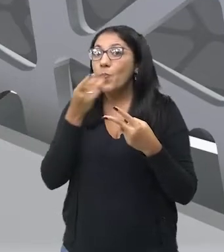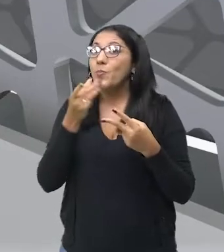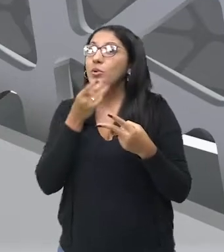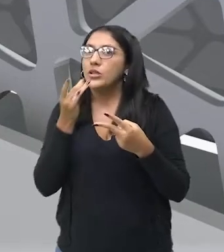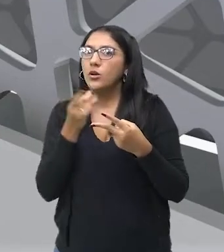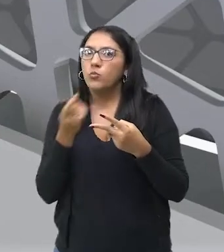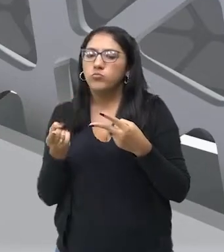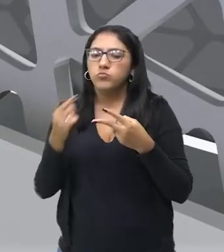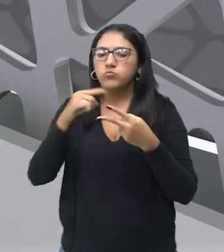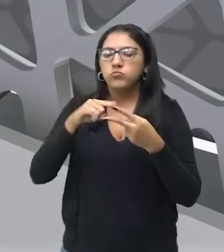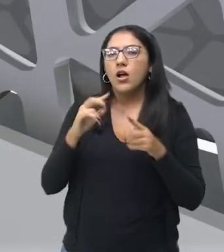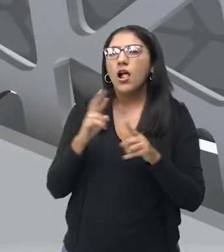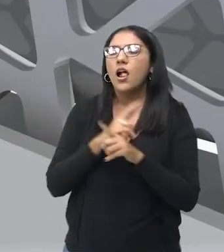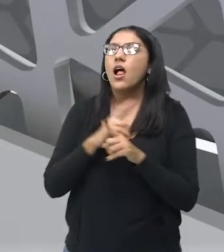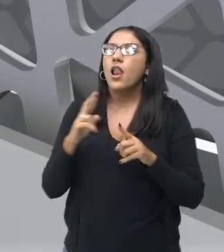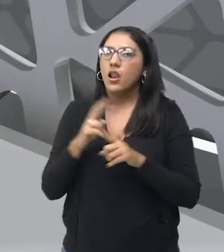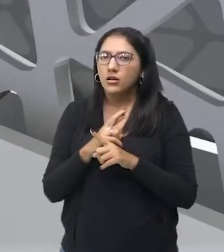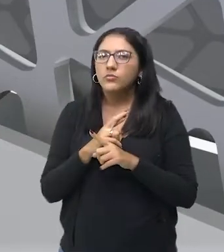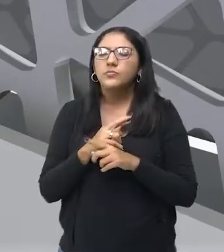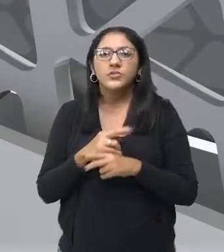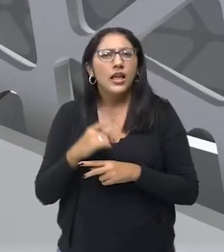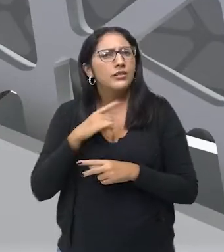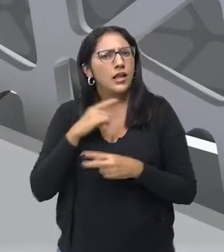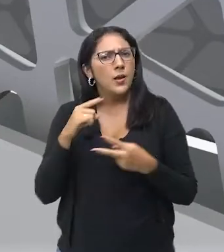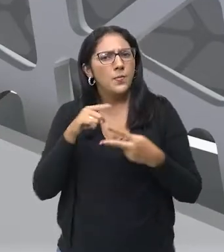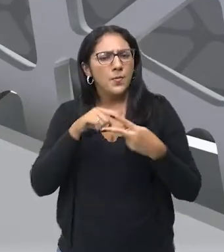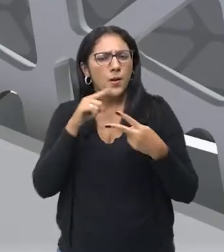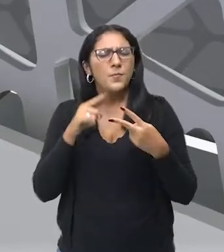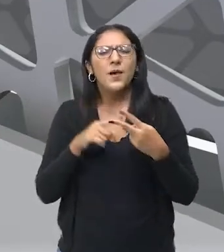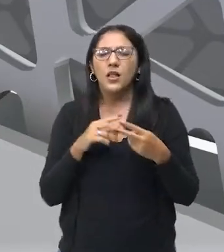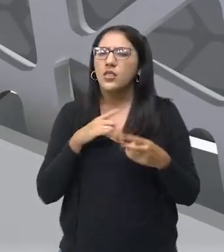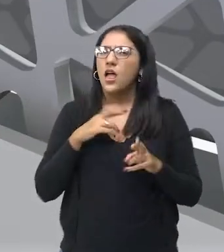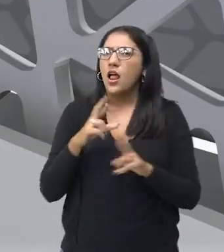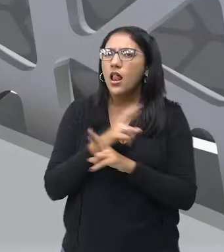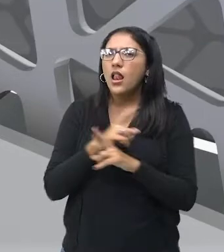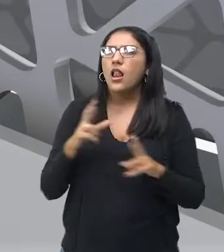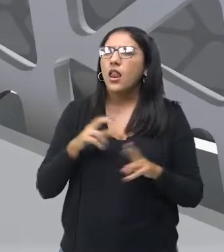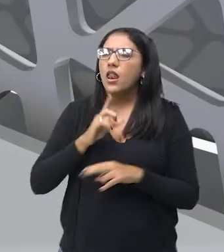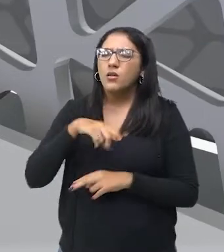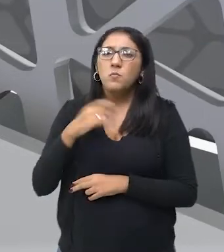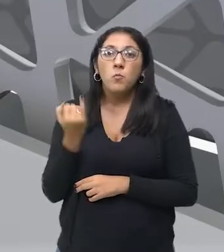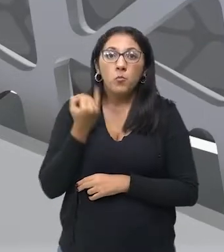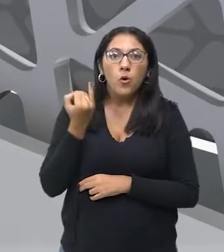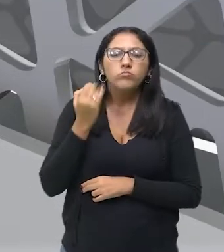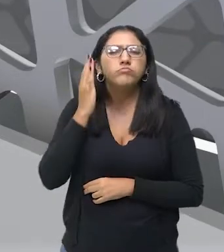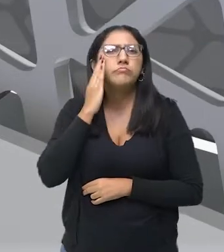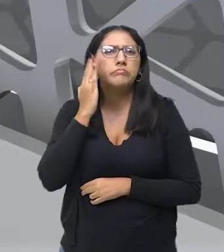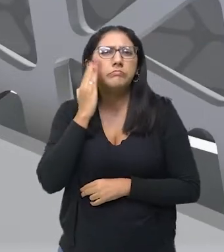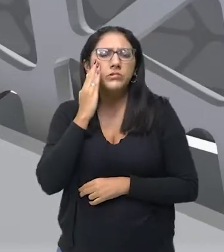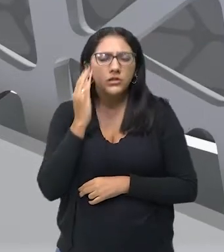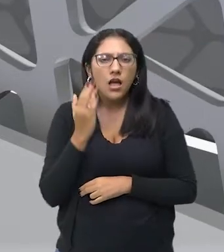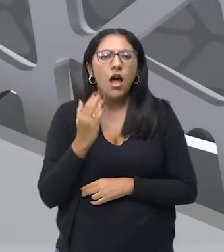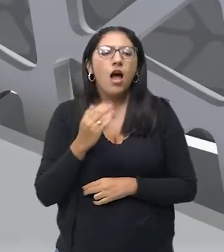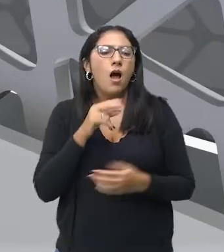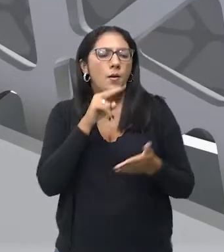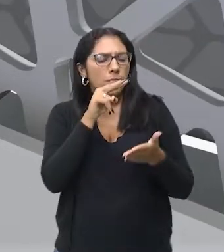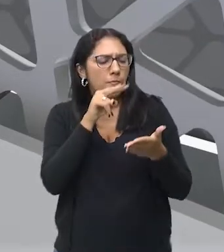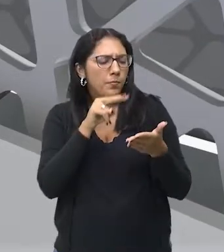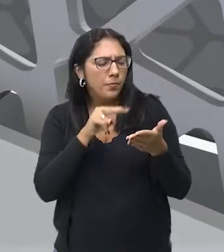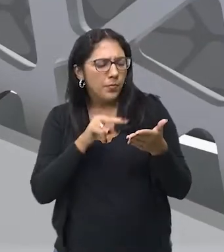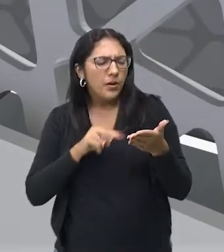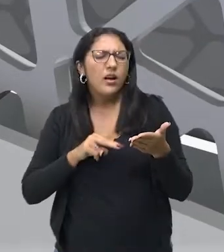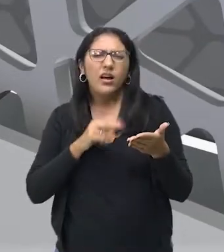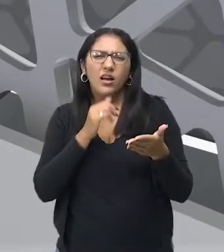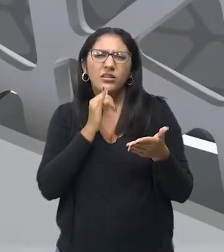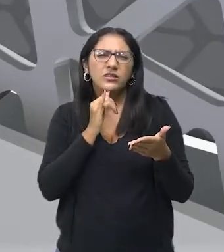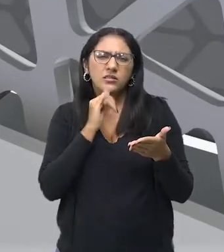fato? Existe essa diferença. É importante que na nossa leitura nós saibamos distinguir, porque às vezes a gente lê